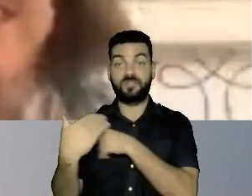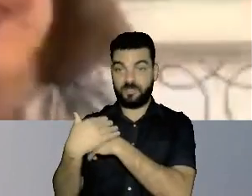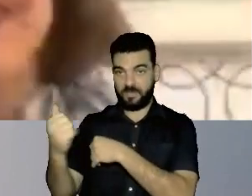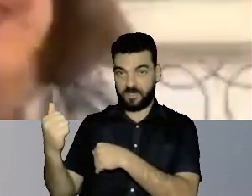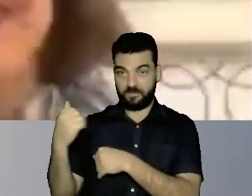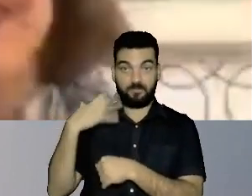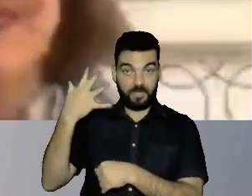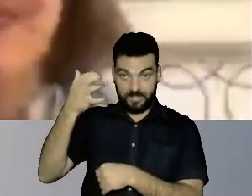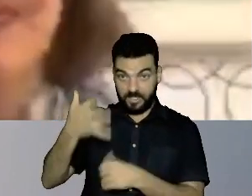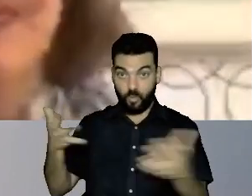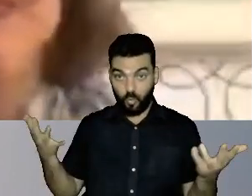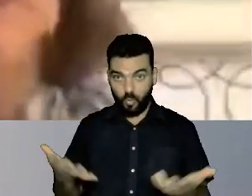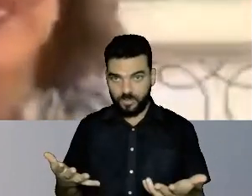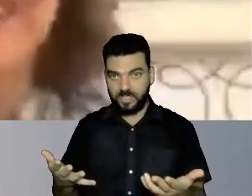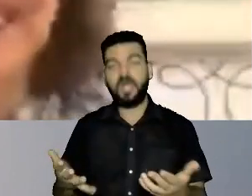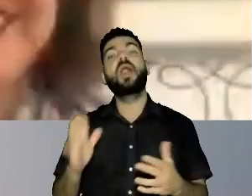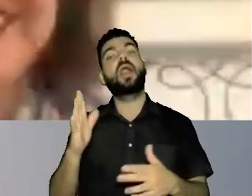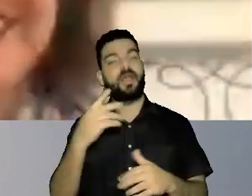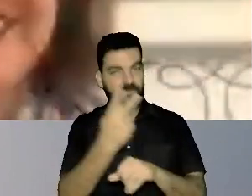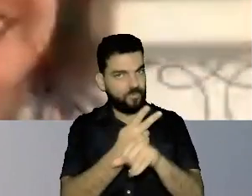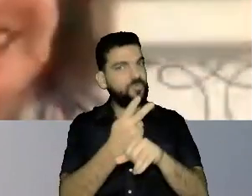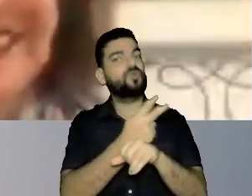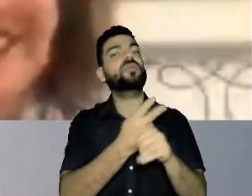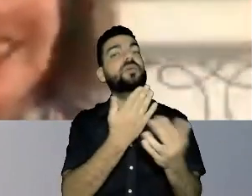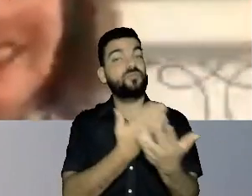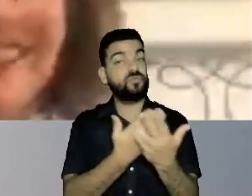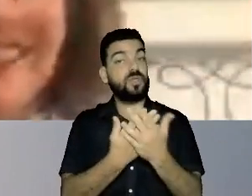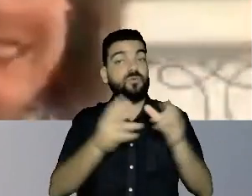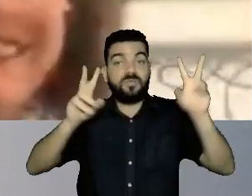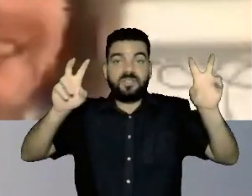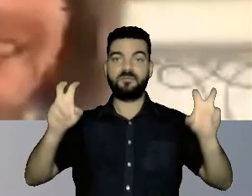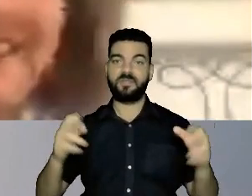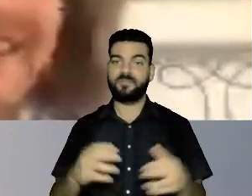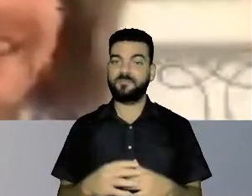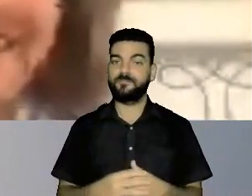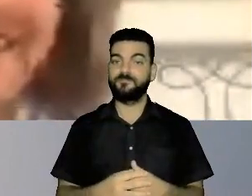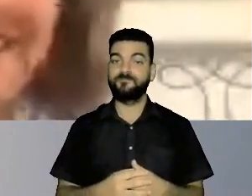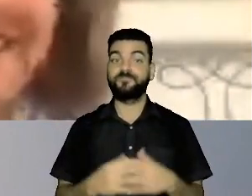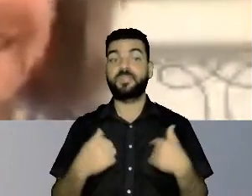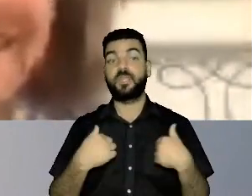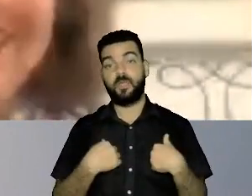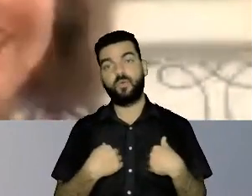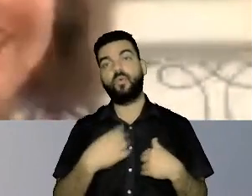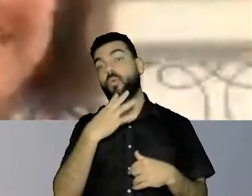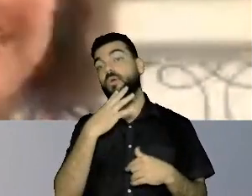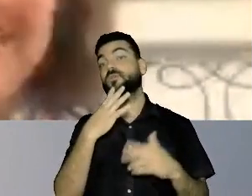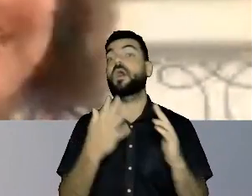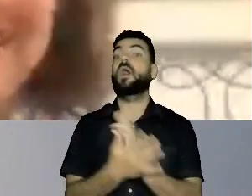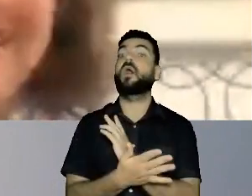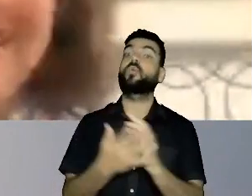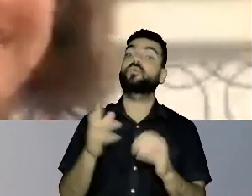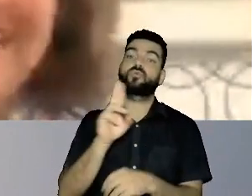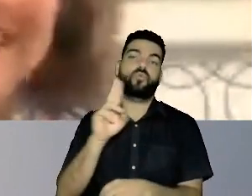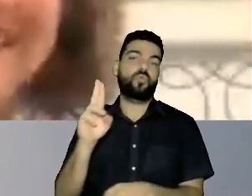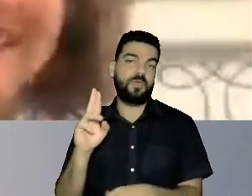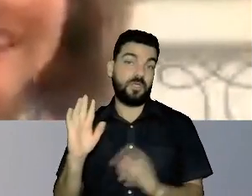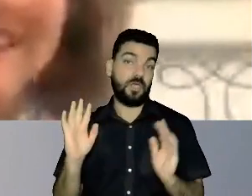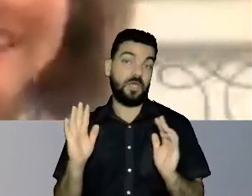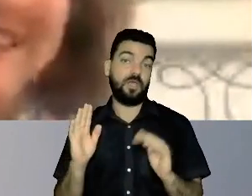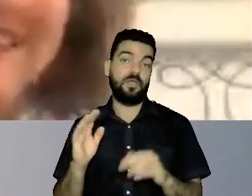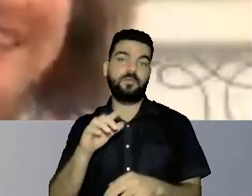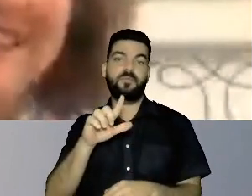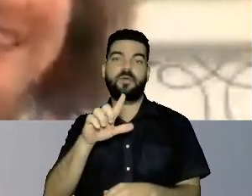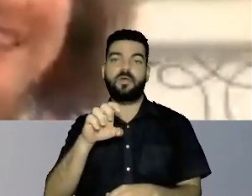Eu fui pesquisar, né? Quando eu fui convidada e com muita satisfação para falar desse